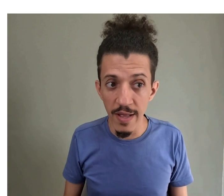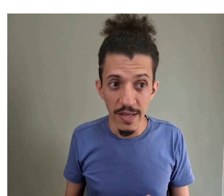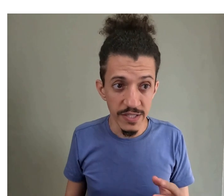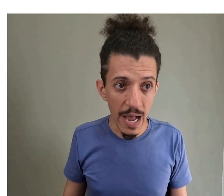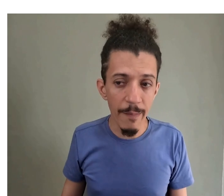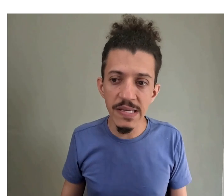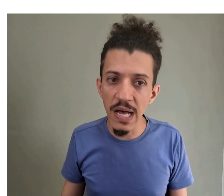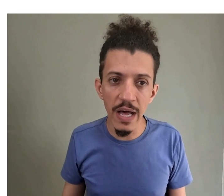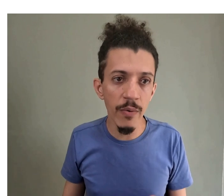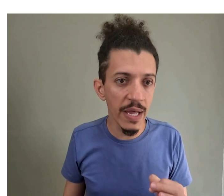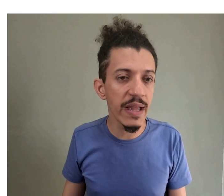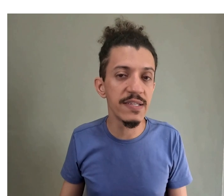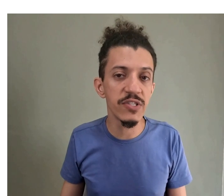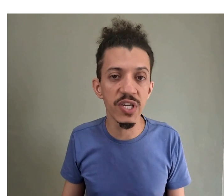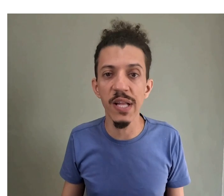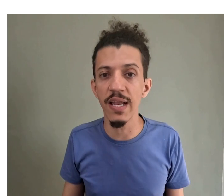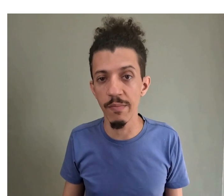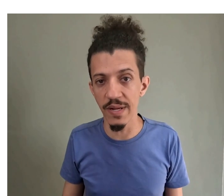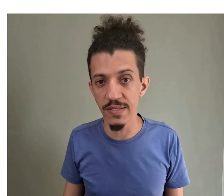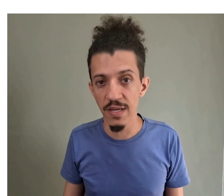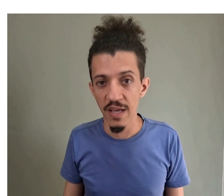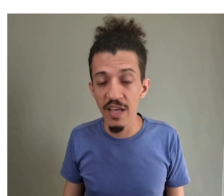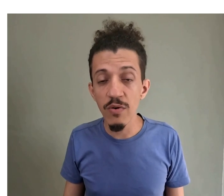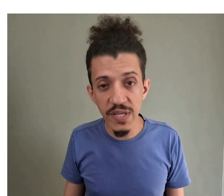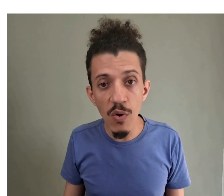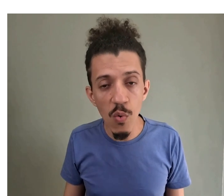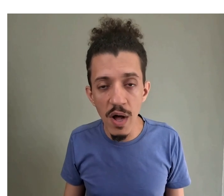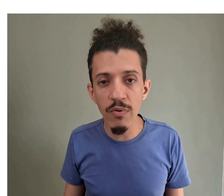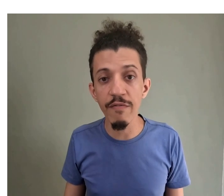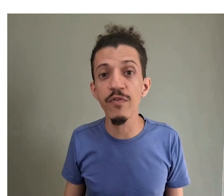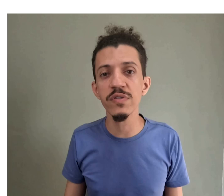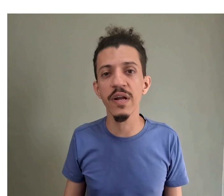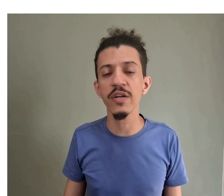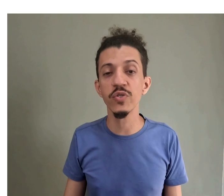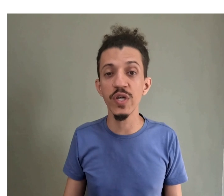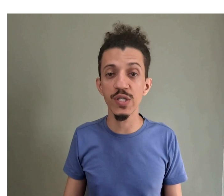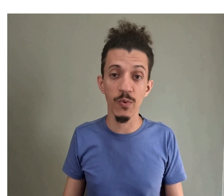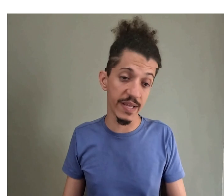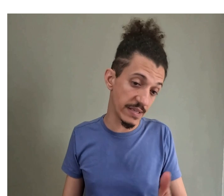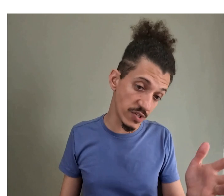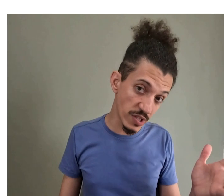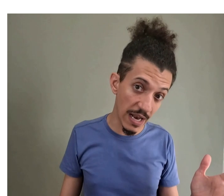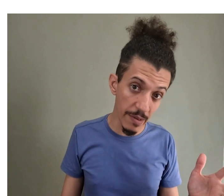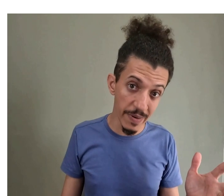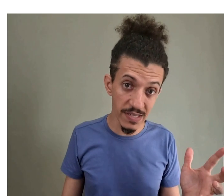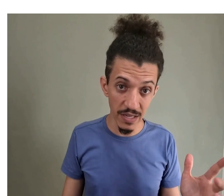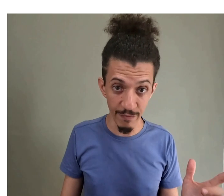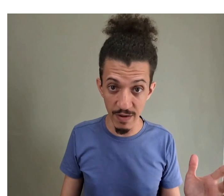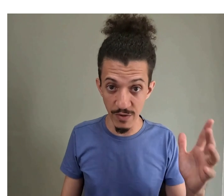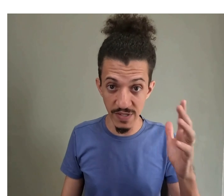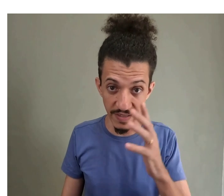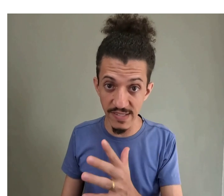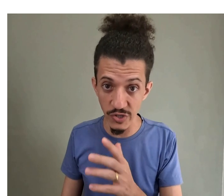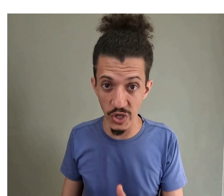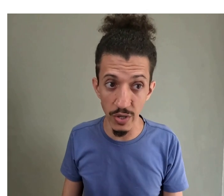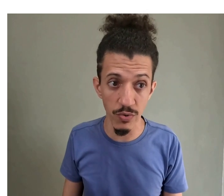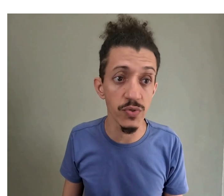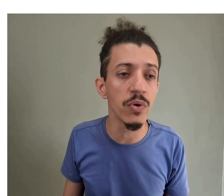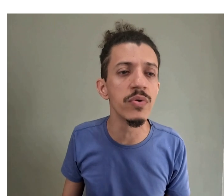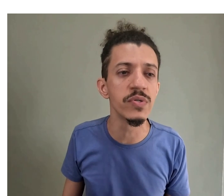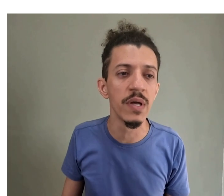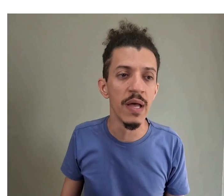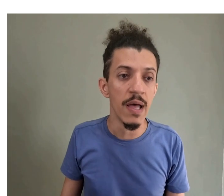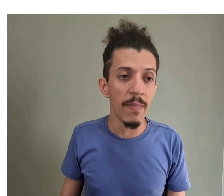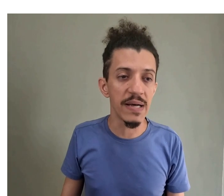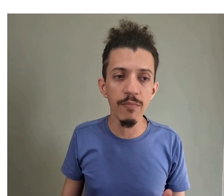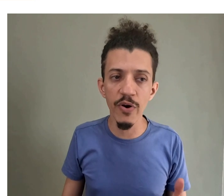agora já pensaram em desistir da Libras. E eu sei o quanto é frustrante isso, porque desistir da Libras significa você desistir dos